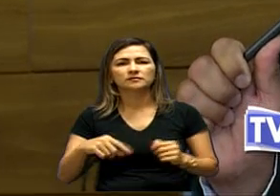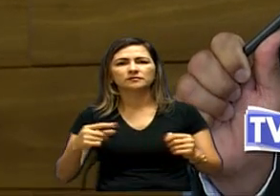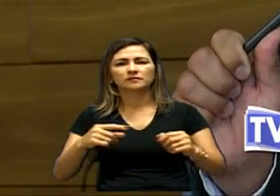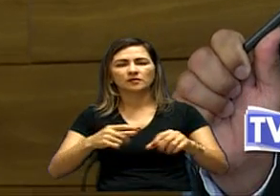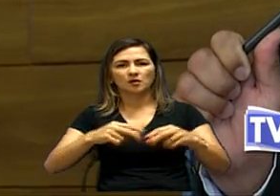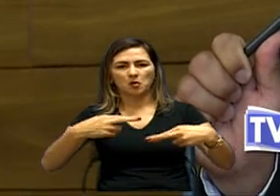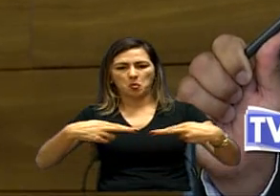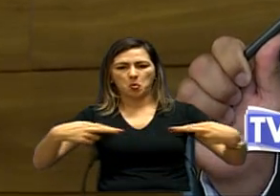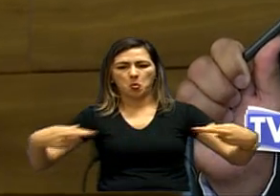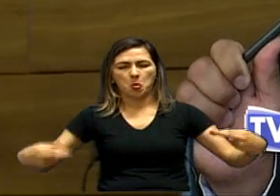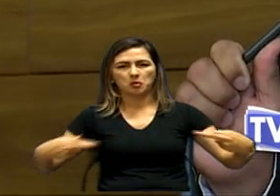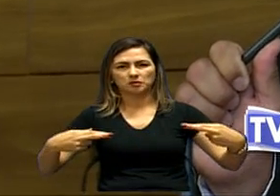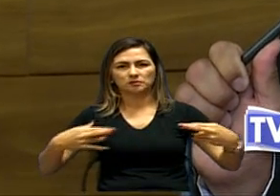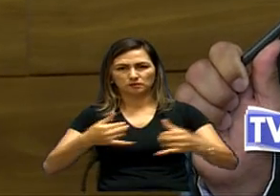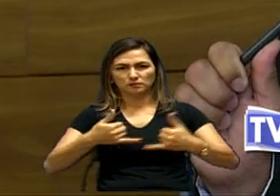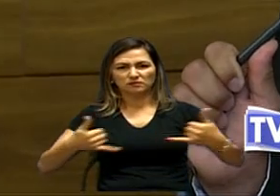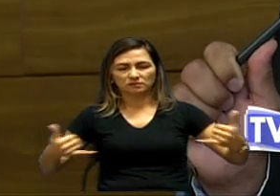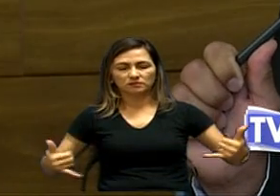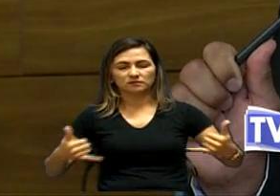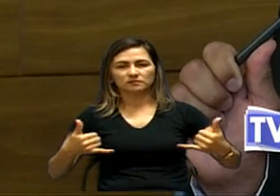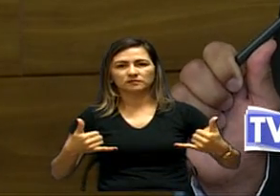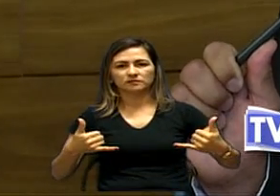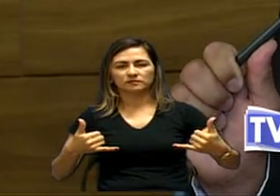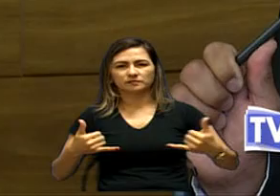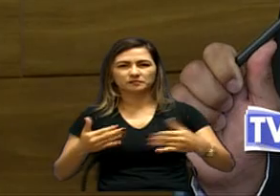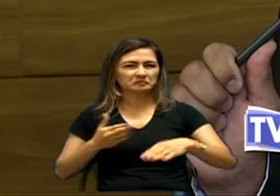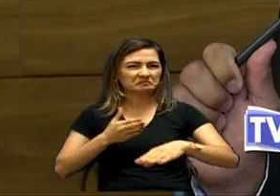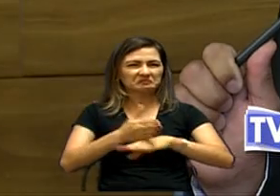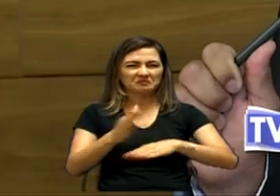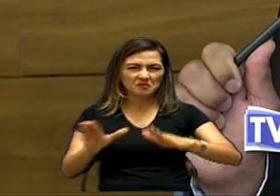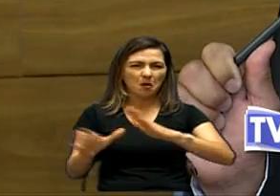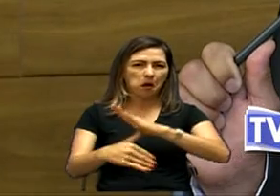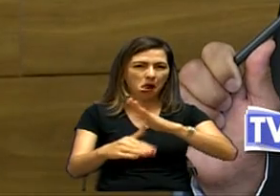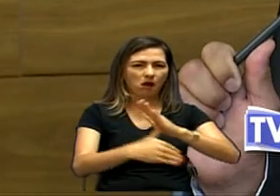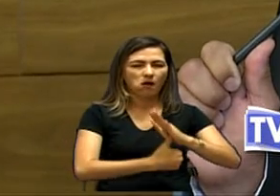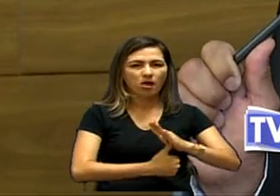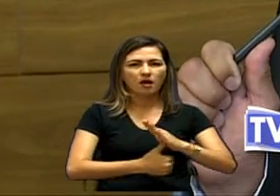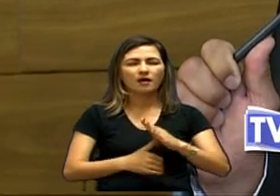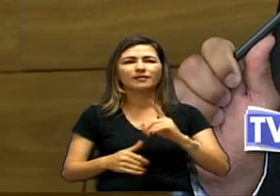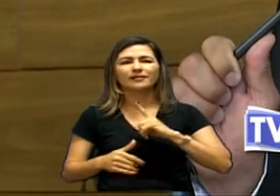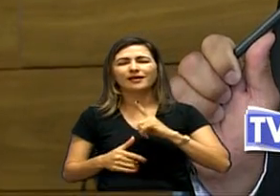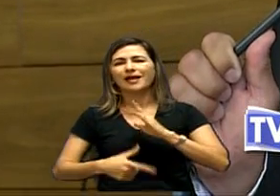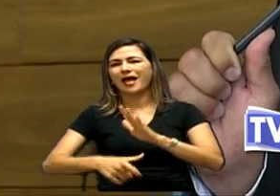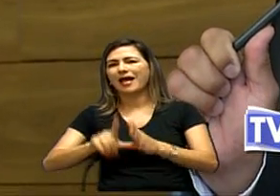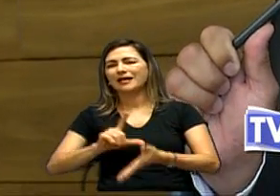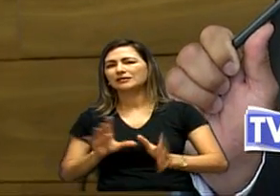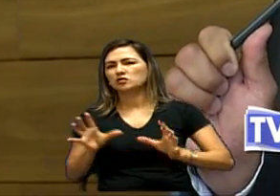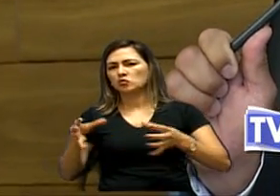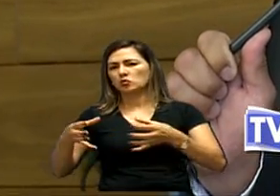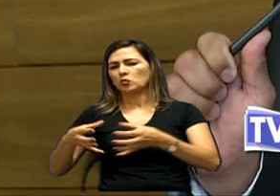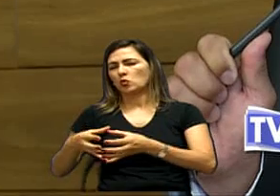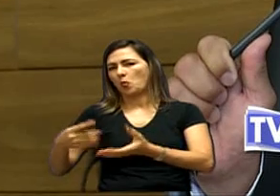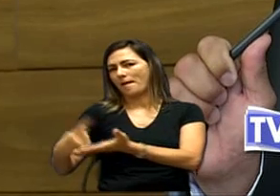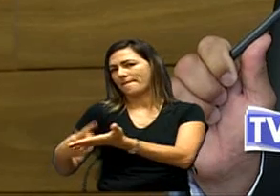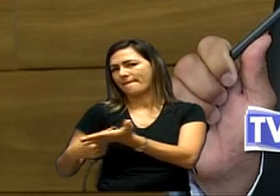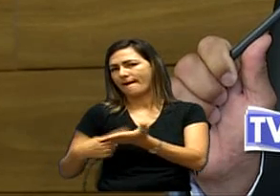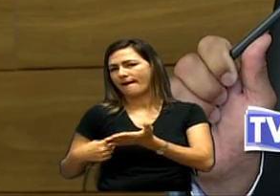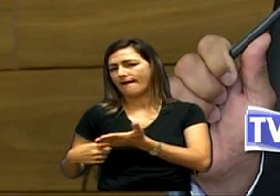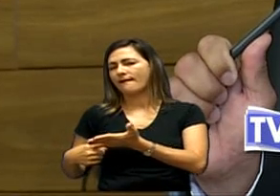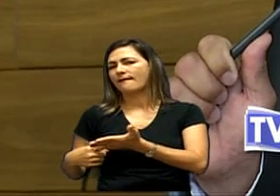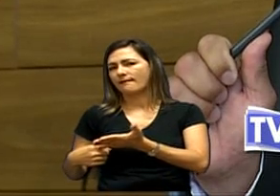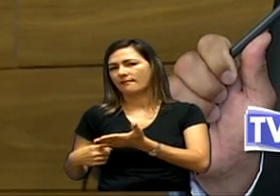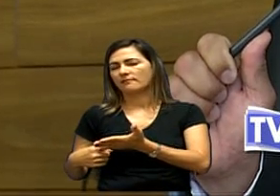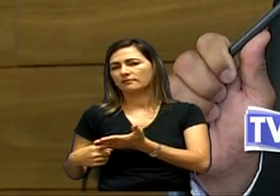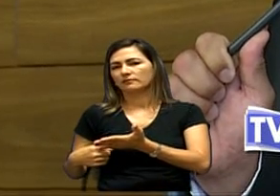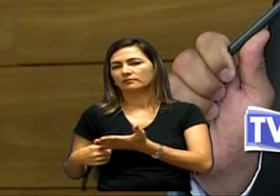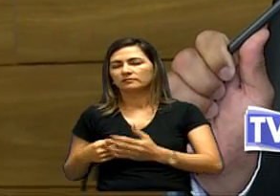que estão acontecendo desenfreadamente aí nos próprios clubes municipais, alguma coisa orquestrada por alguém, porque tem as escolas, não estão